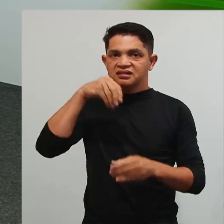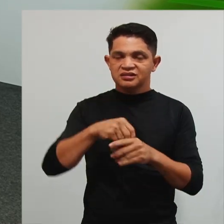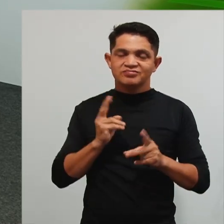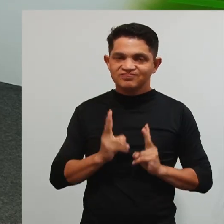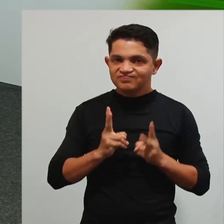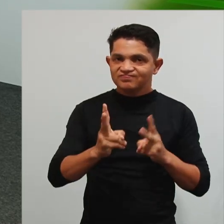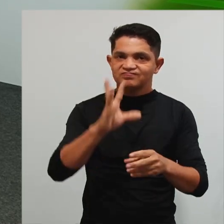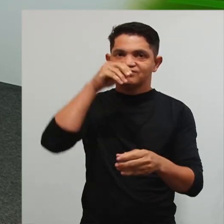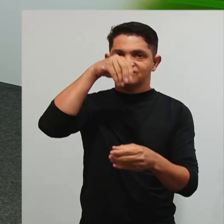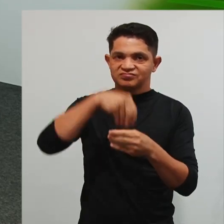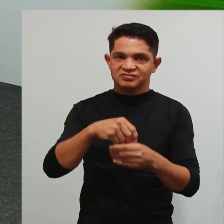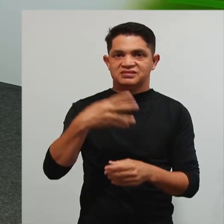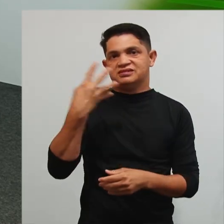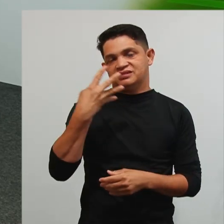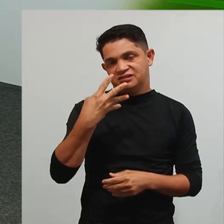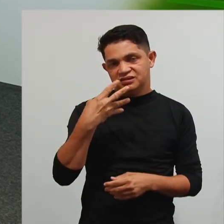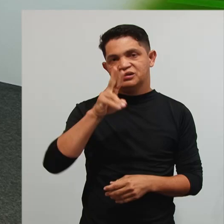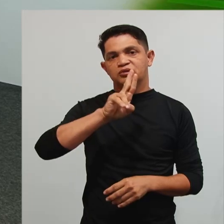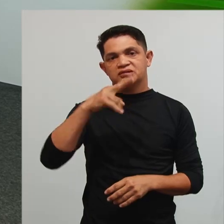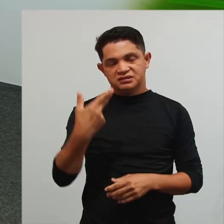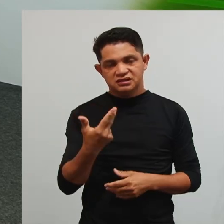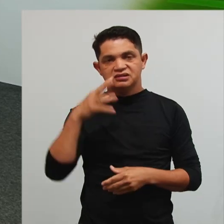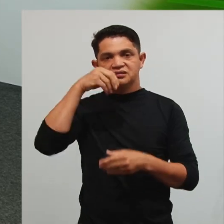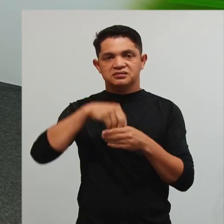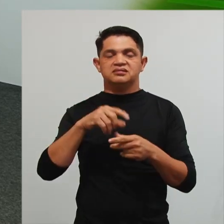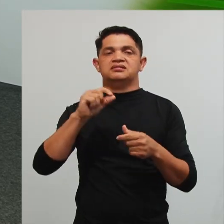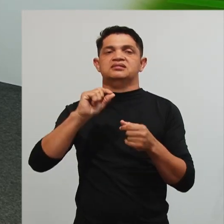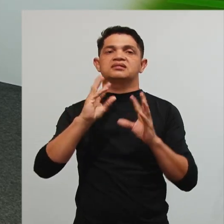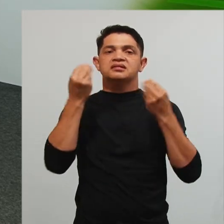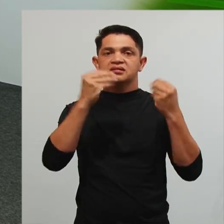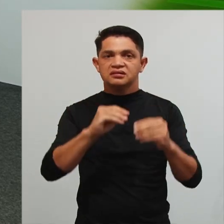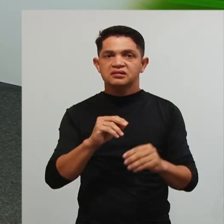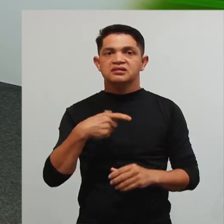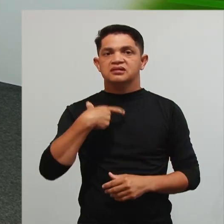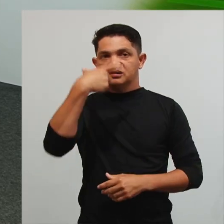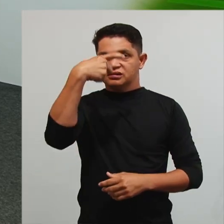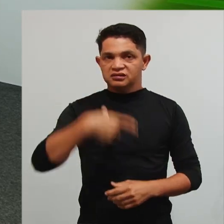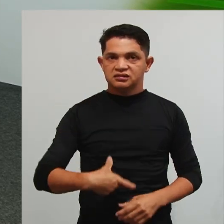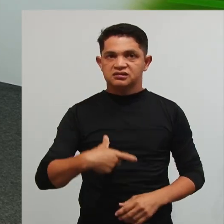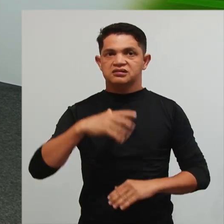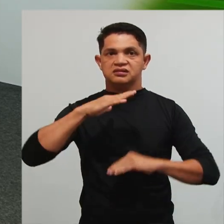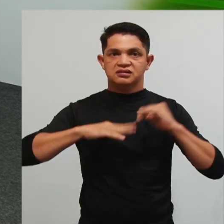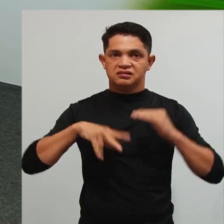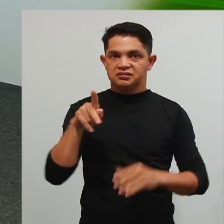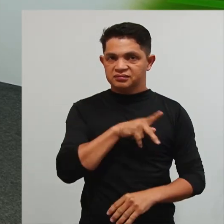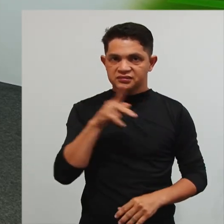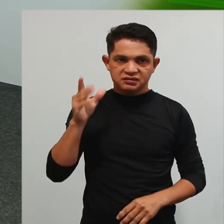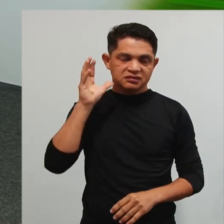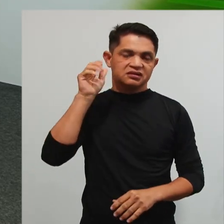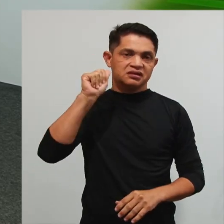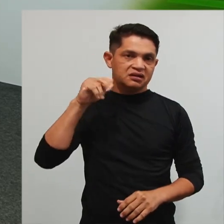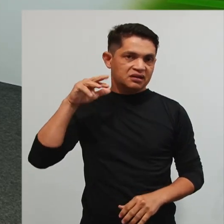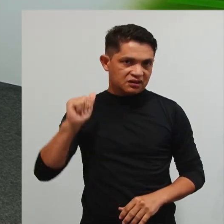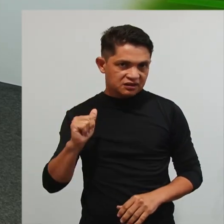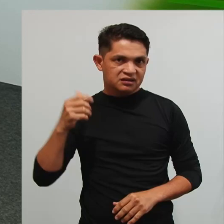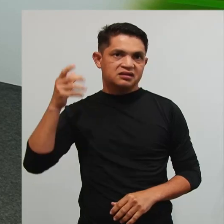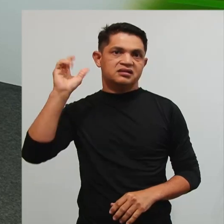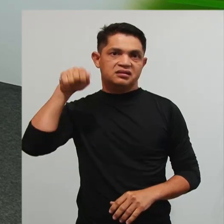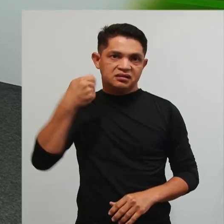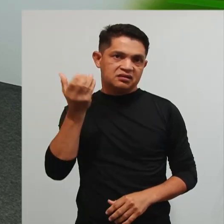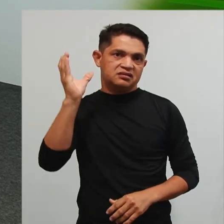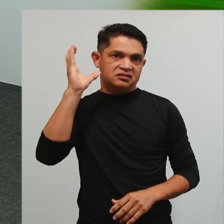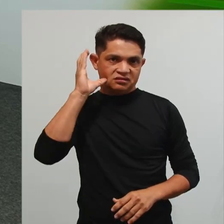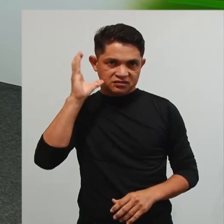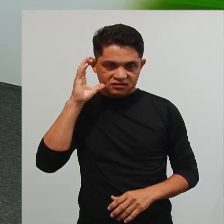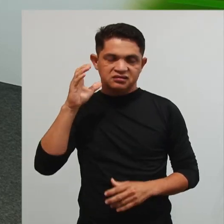continuidade ao estudo de redação oficial. Eu sou a professora Ana Cláudia Ribeiro, estou aqui no estúdio